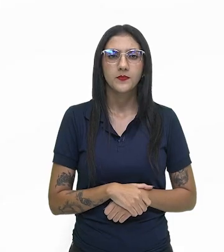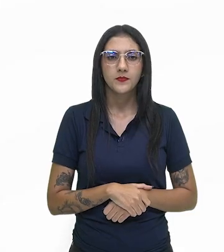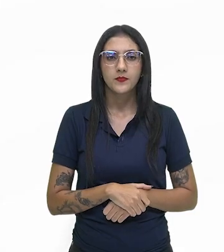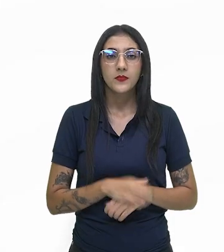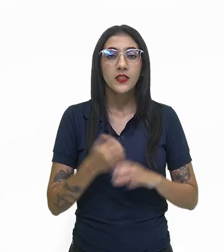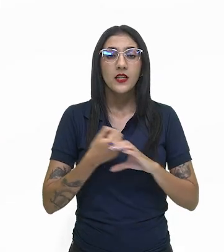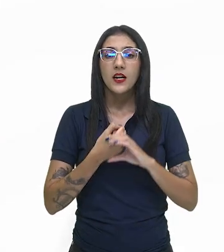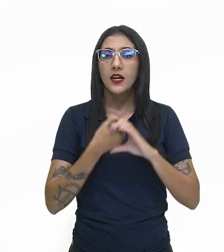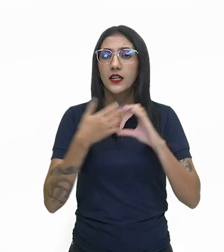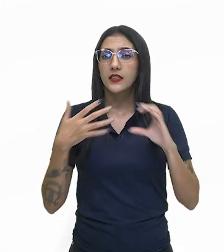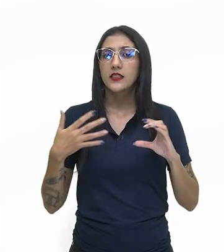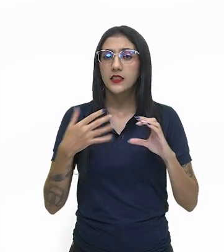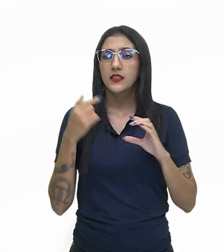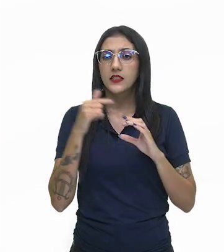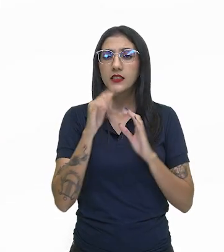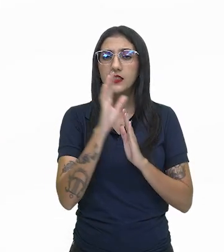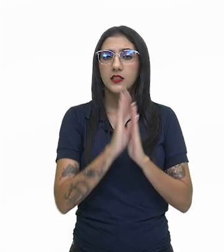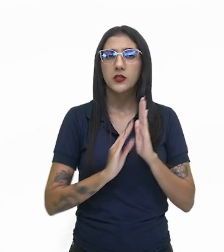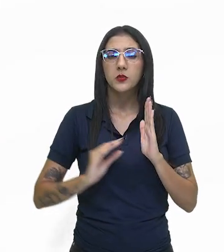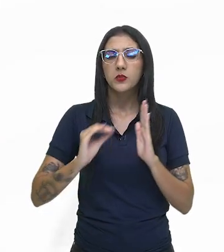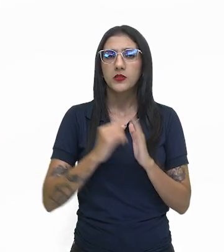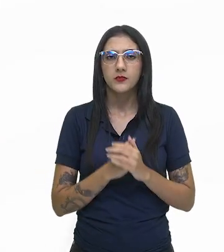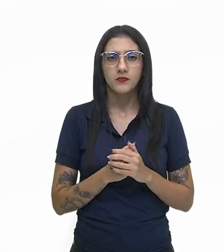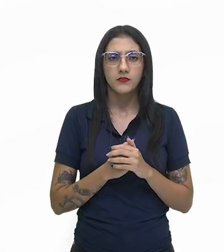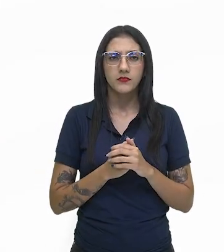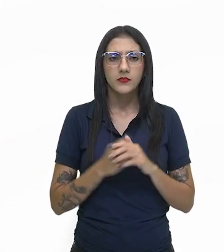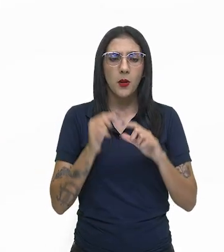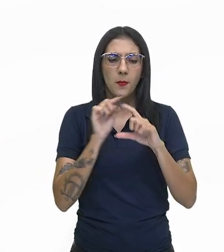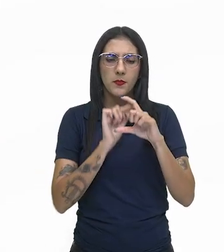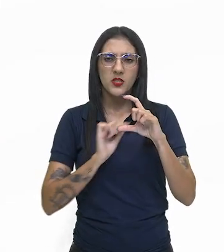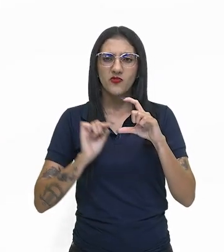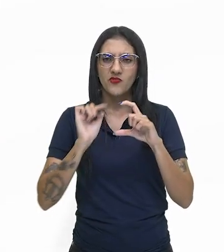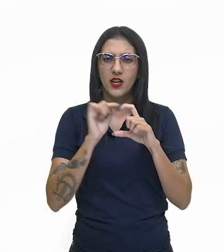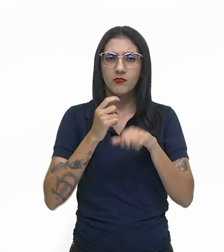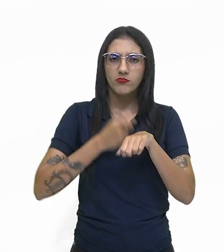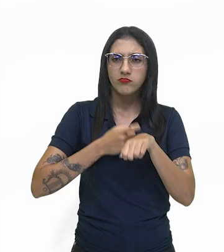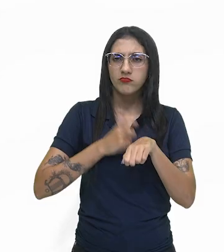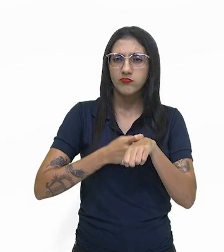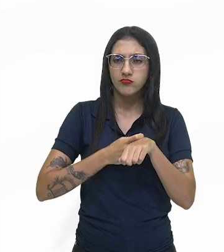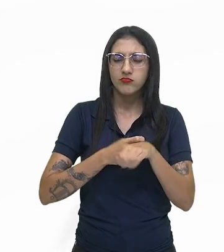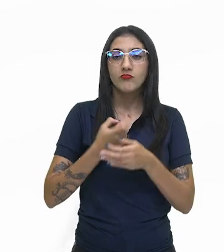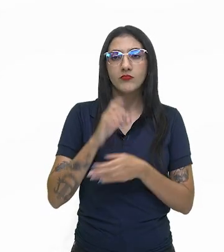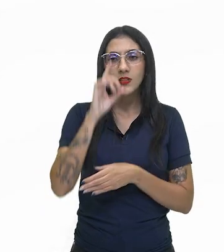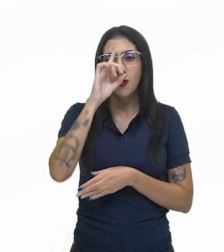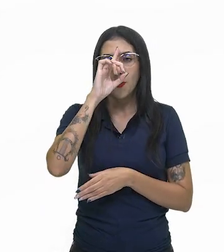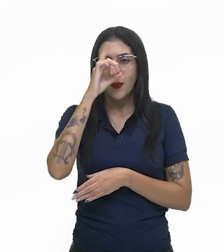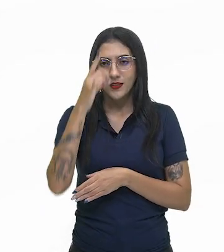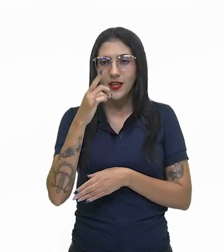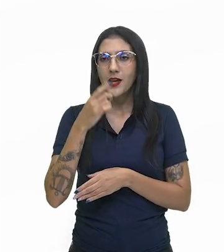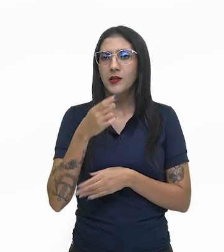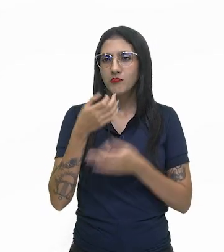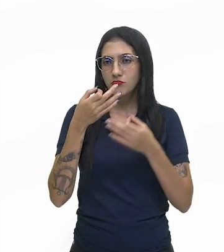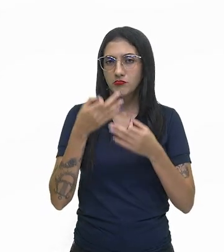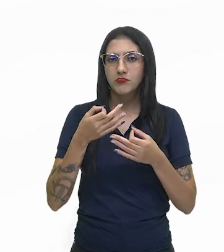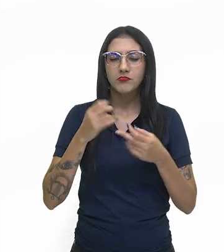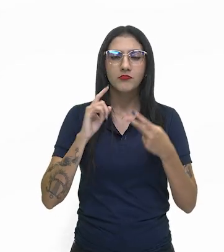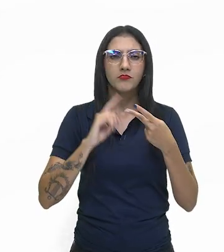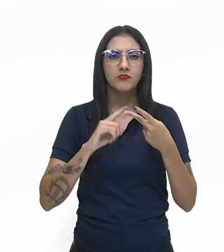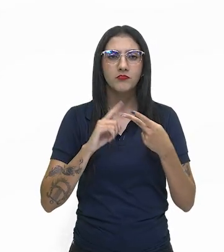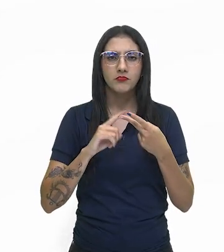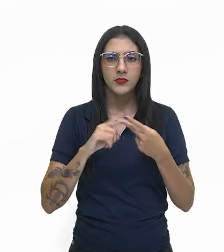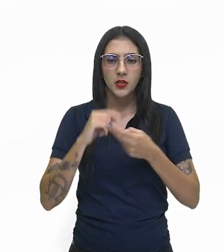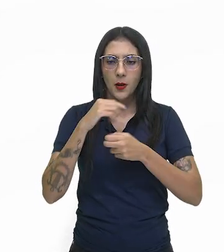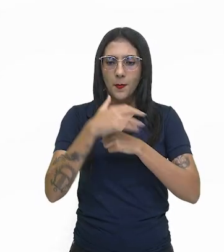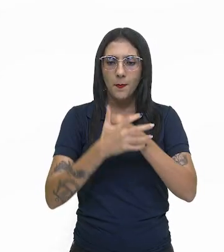de Thompson. Esfera maciça, ideia de John Dalton,